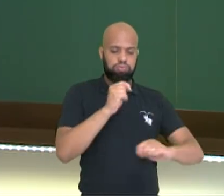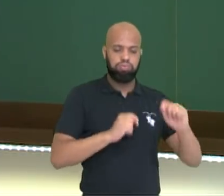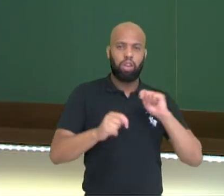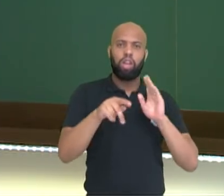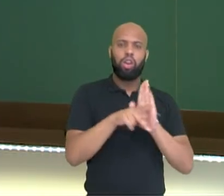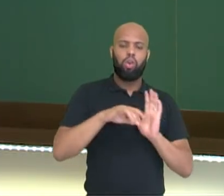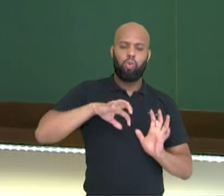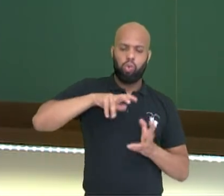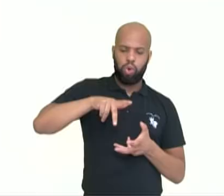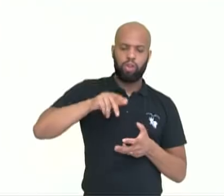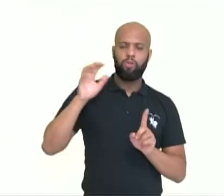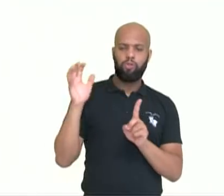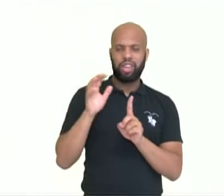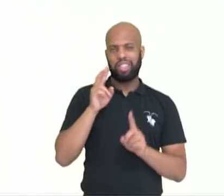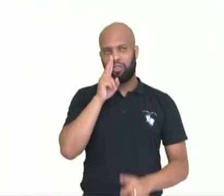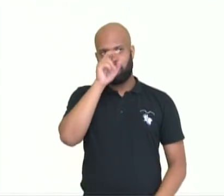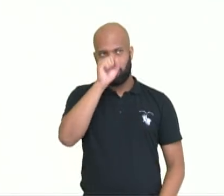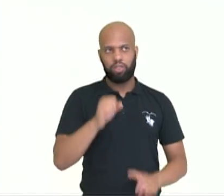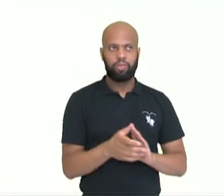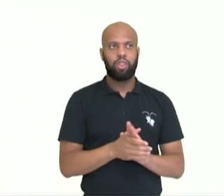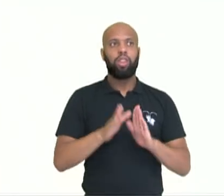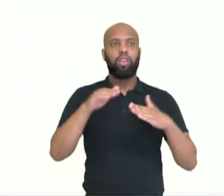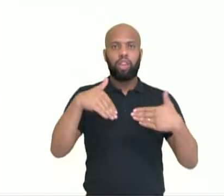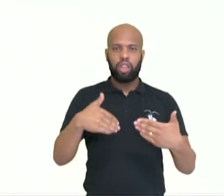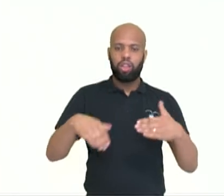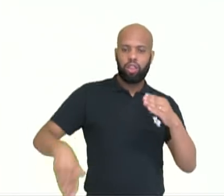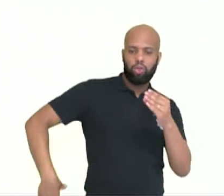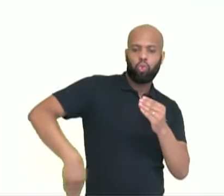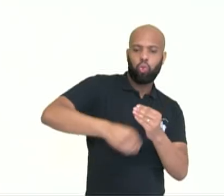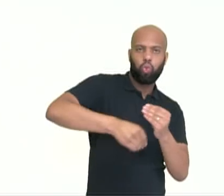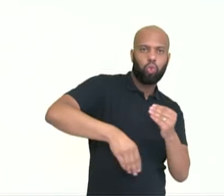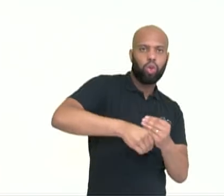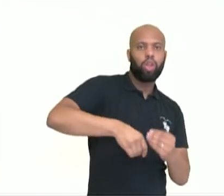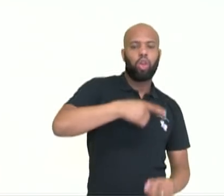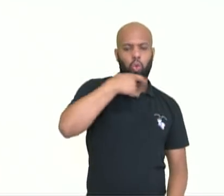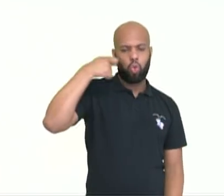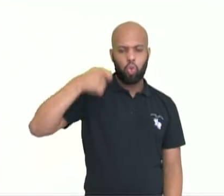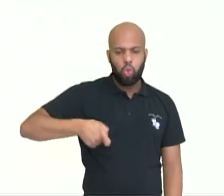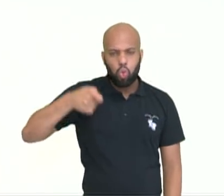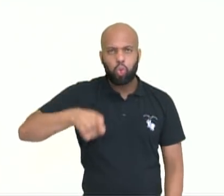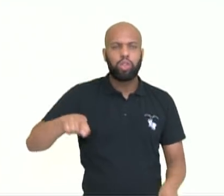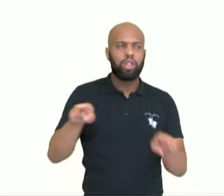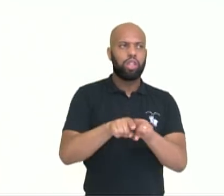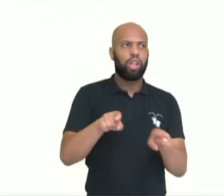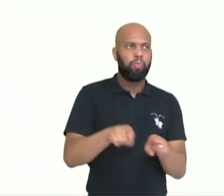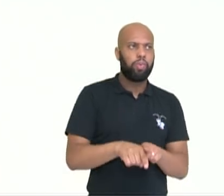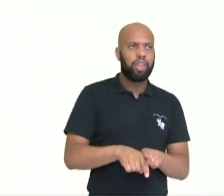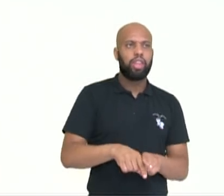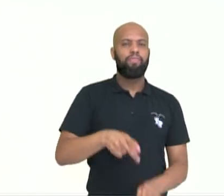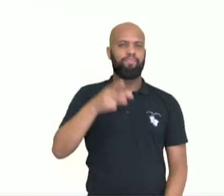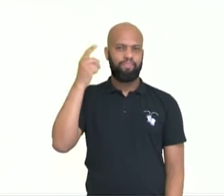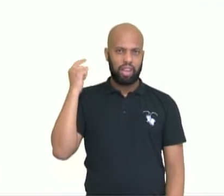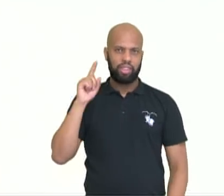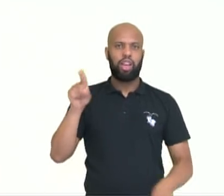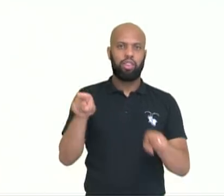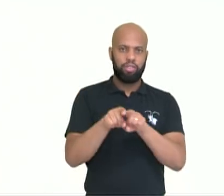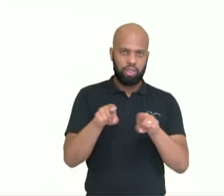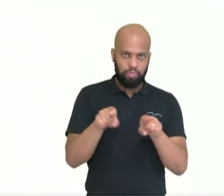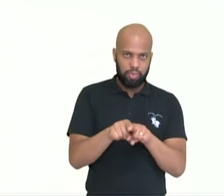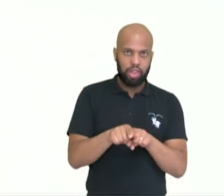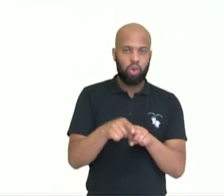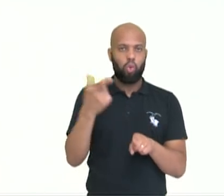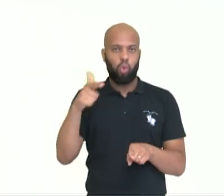mundo bastante forte. Então incluiu-se Rússia, os países da antiga União Soviética, Japão, que é uma potência